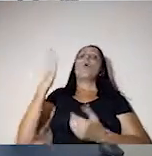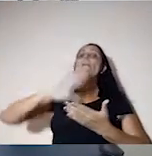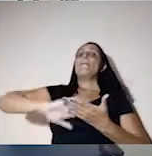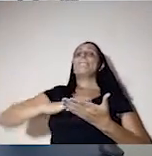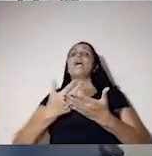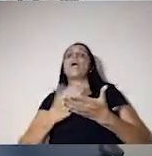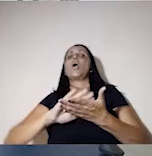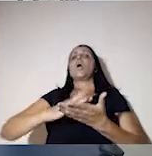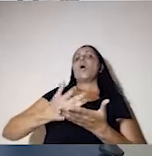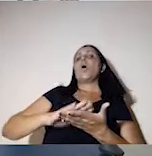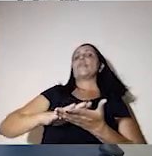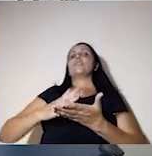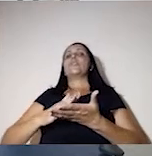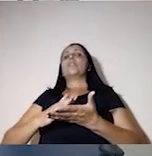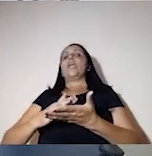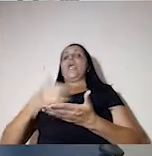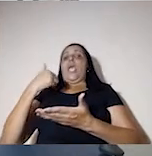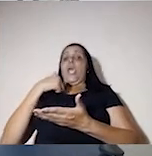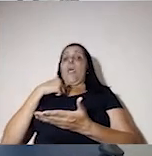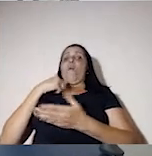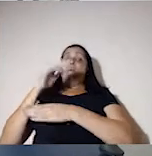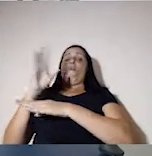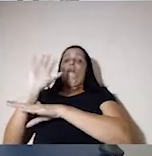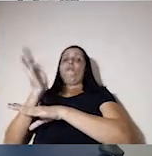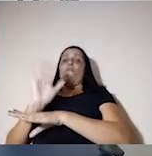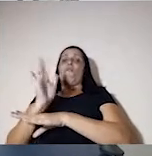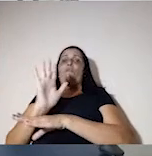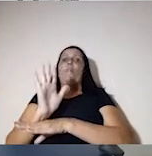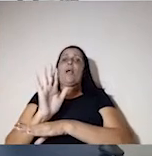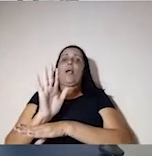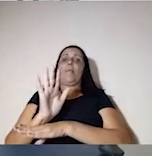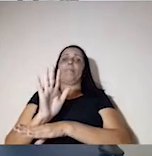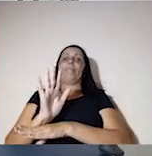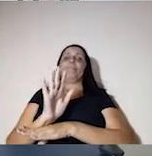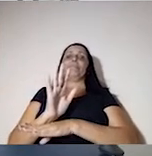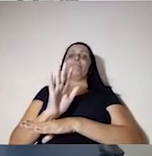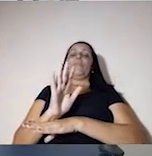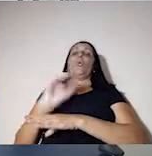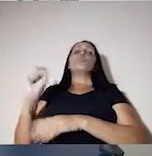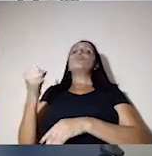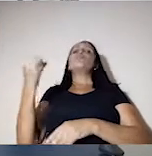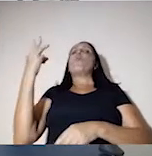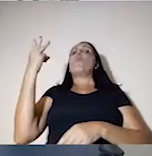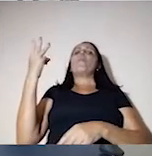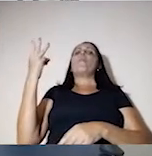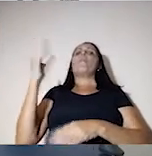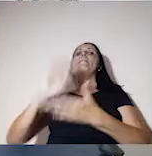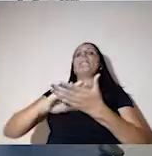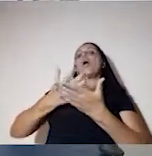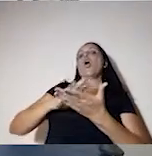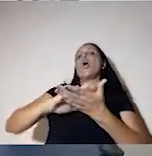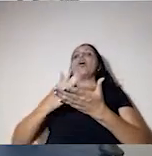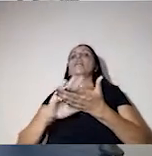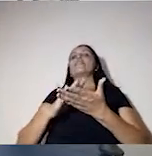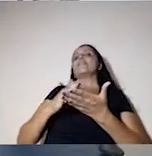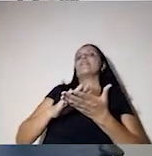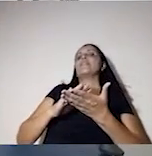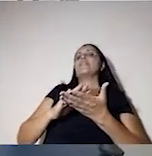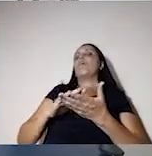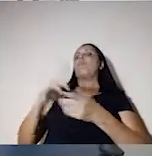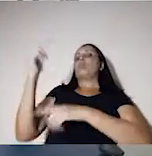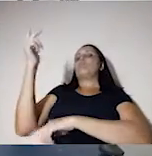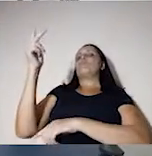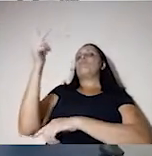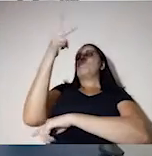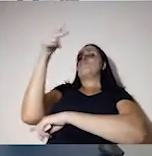show de pagode, que eu vou filmar um show de pagode. O legal